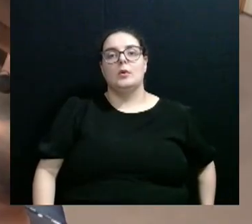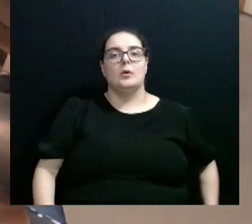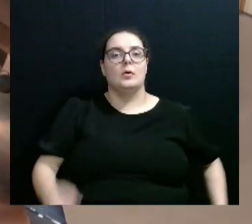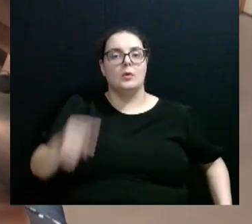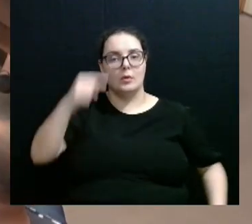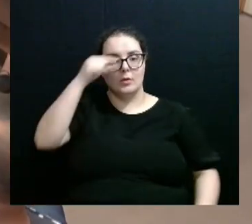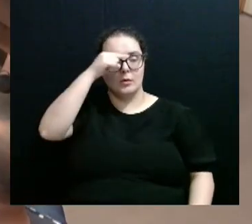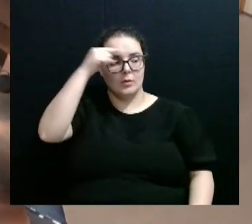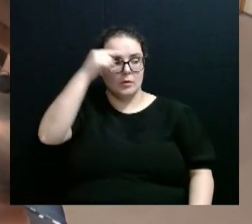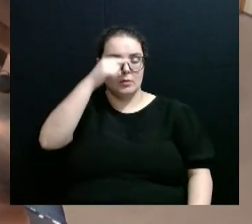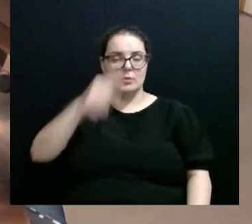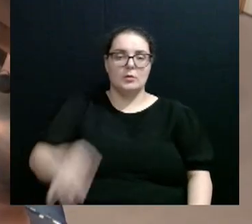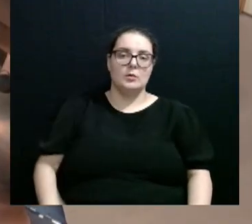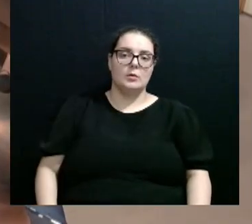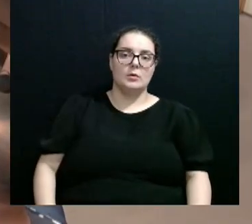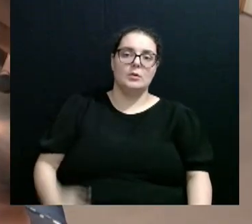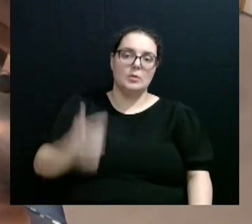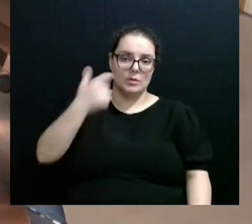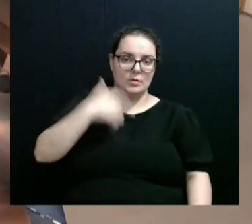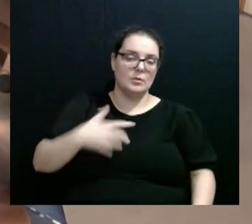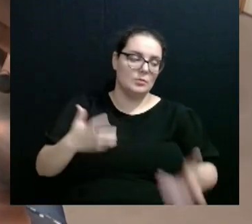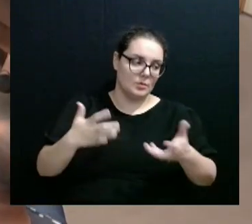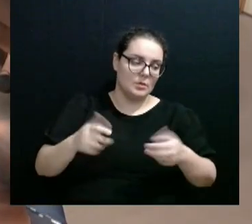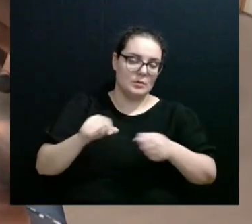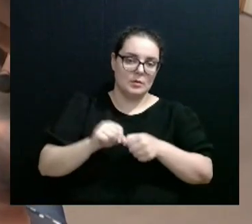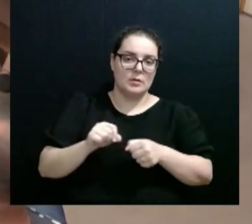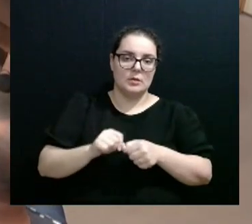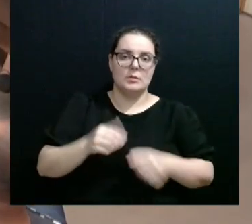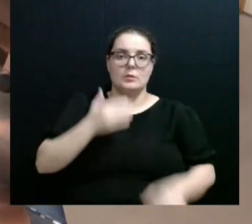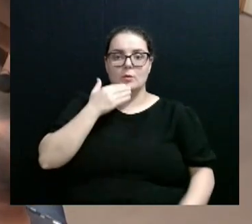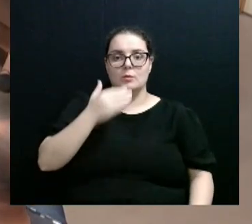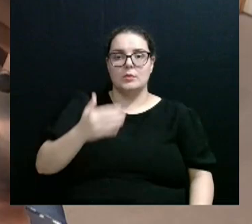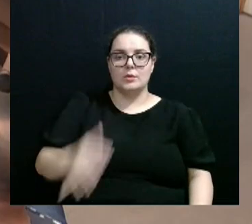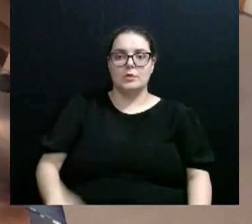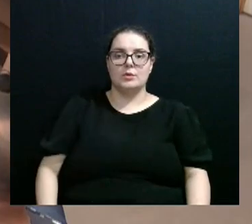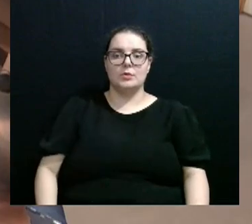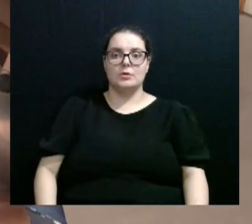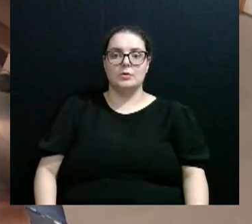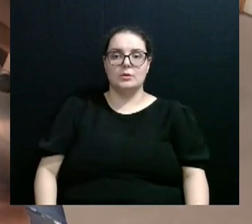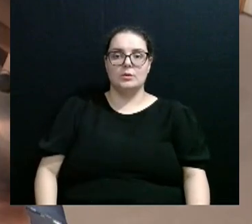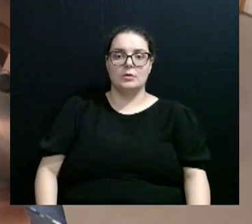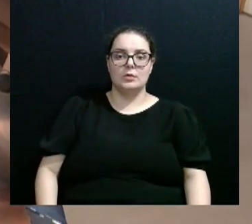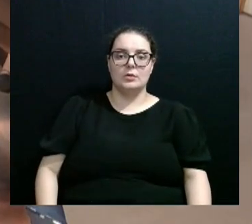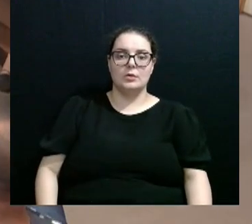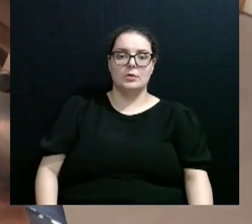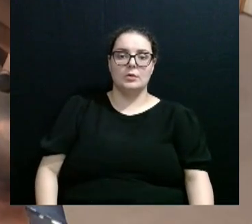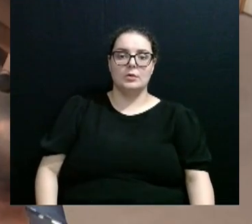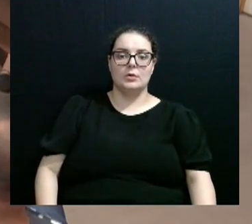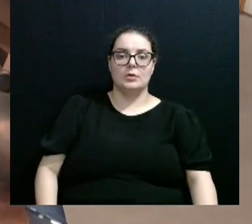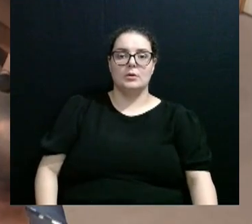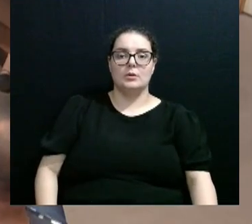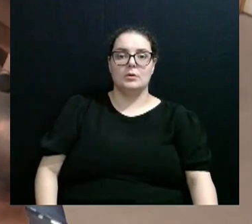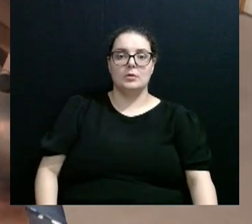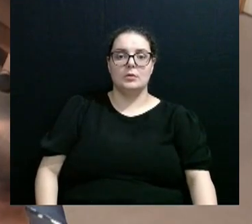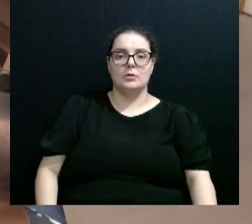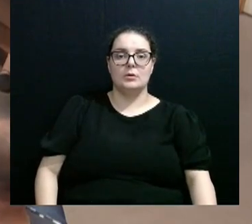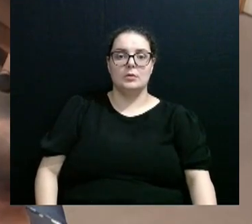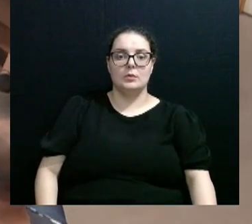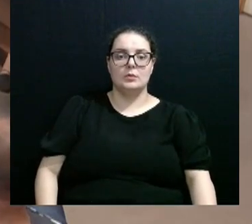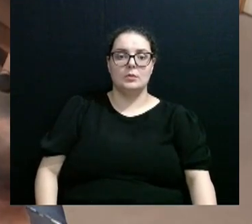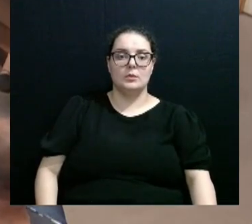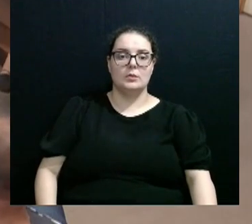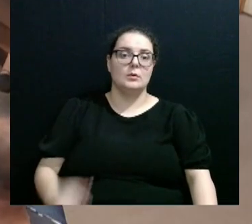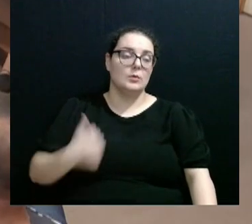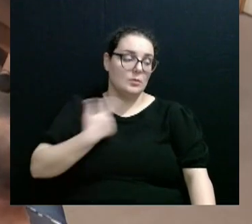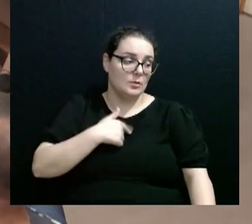gostaria também de repente, fazer uma solicitação para vocês. Eu sei que, eu digo para o nosso caso ali da Barão de